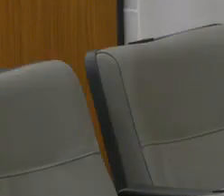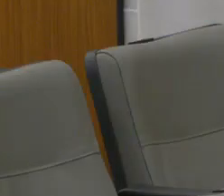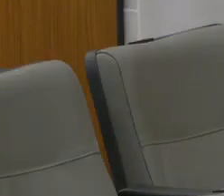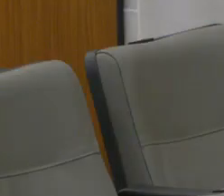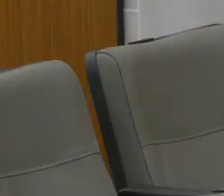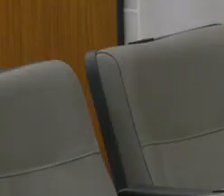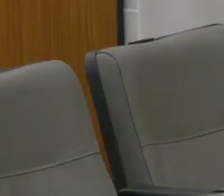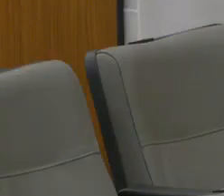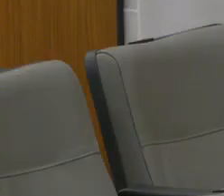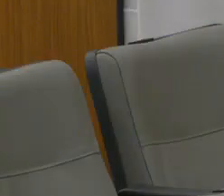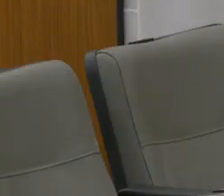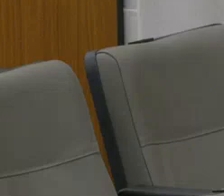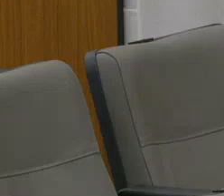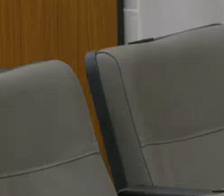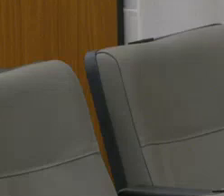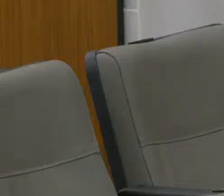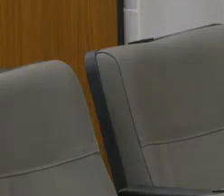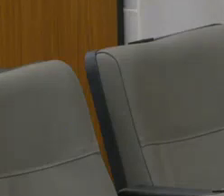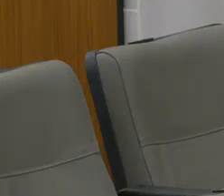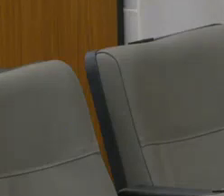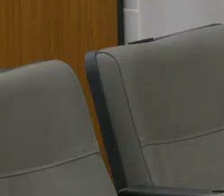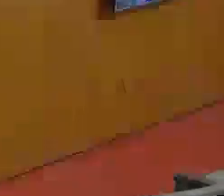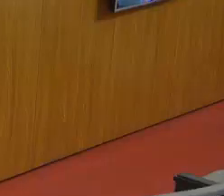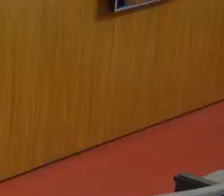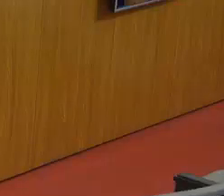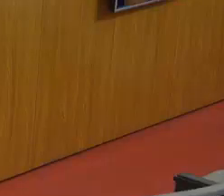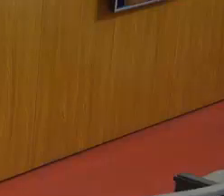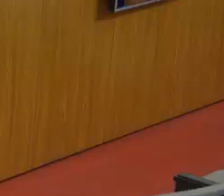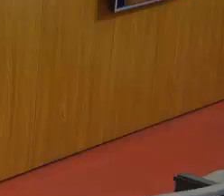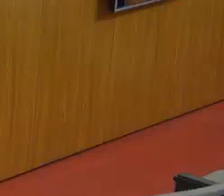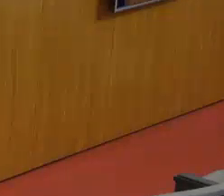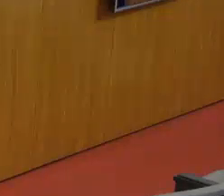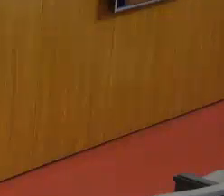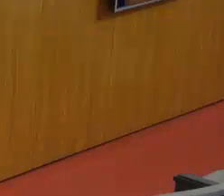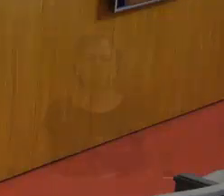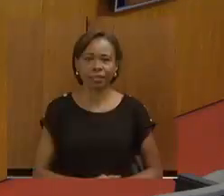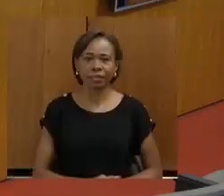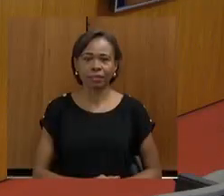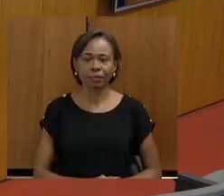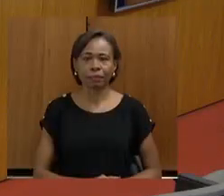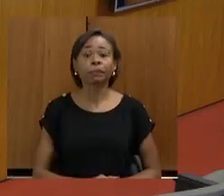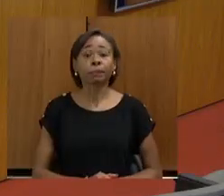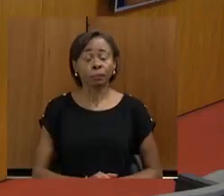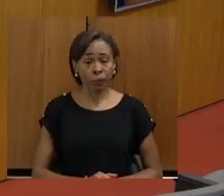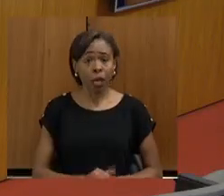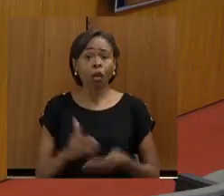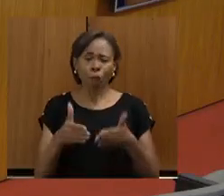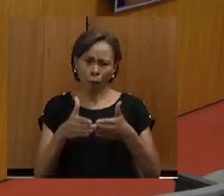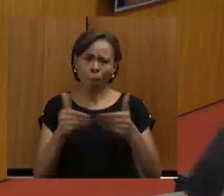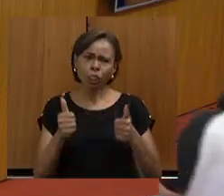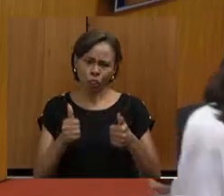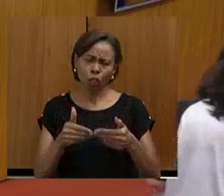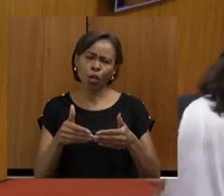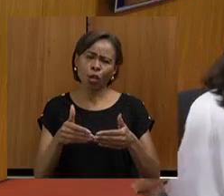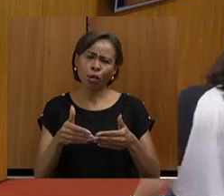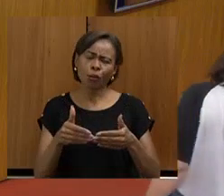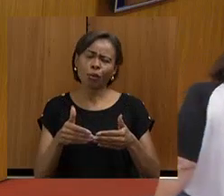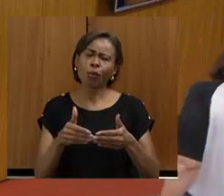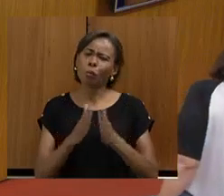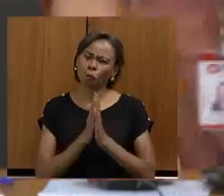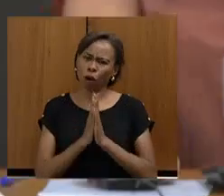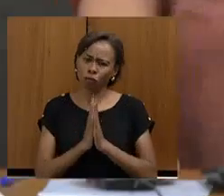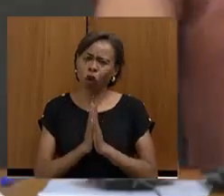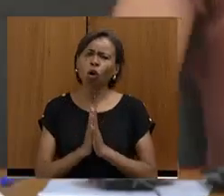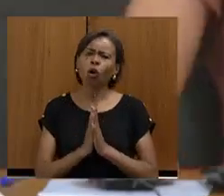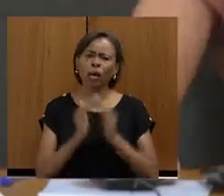não queiram, ou vocês resolvem. Obrigado, Flávia. Gente, eu vou pedir encarecidamente que a gente se